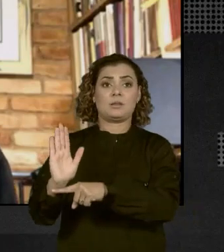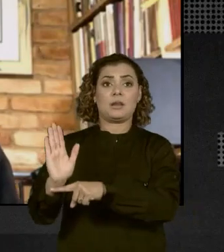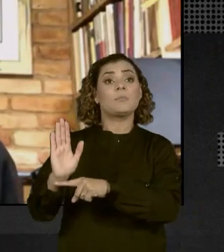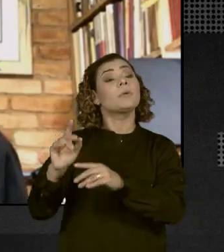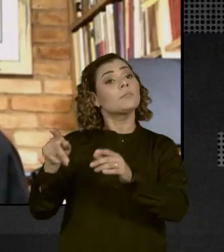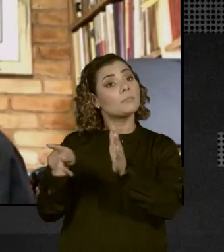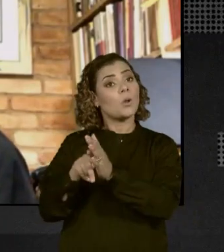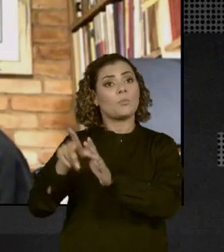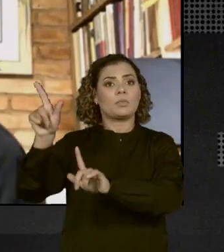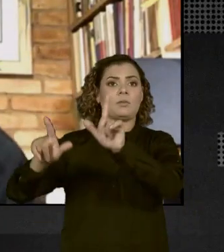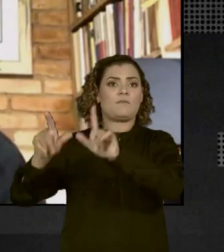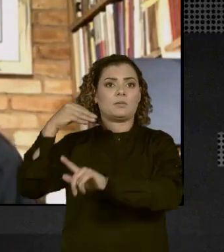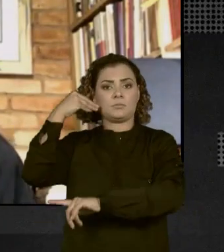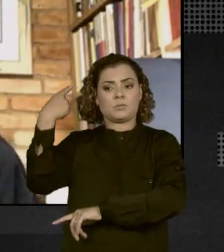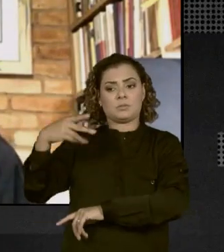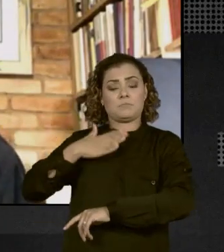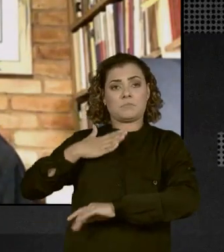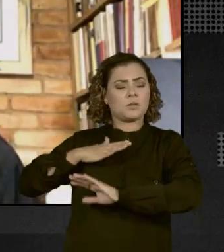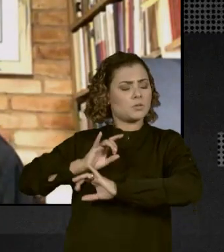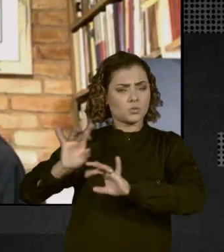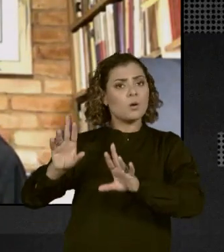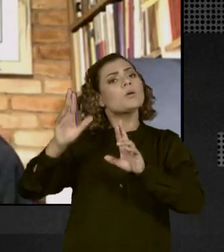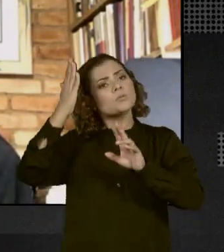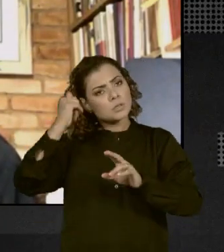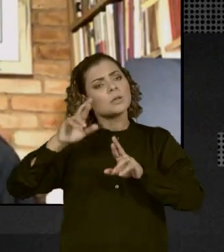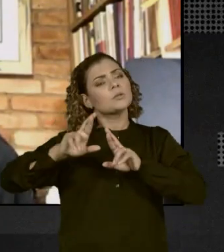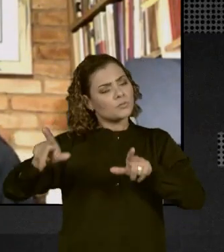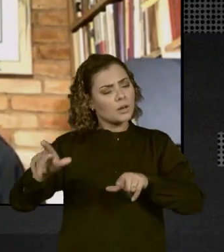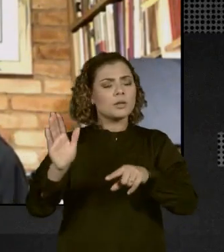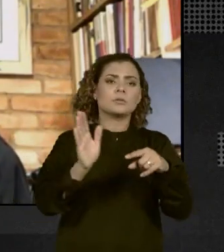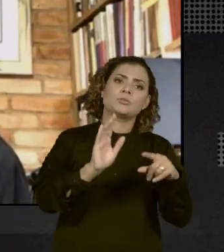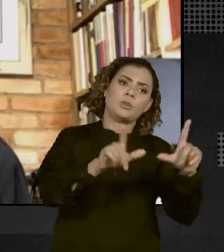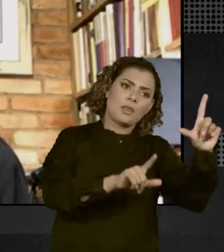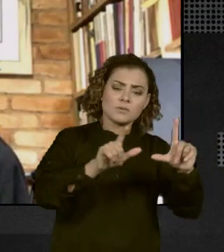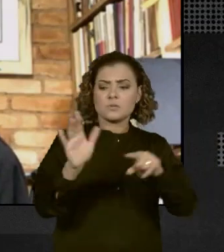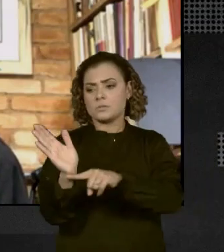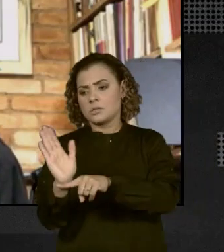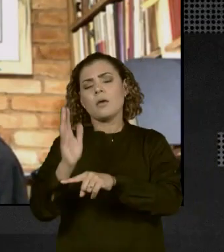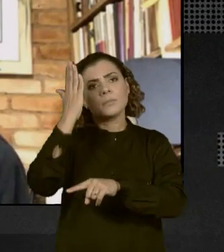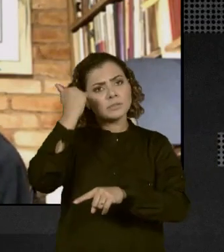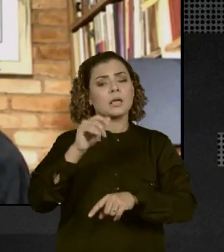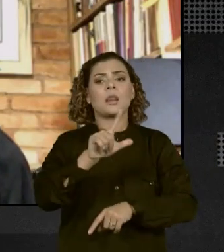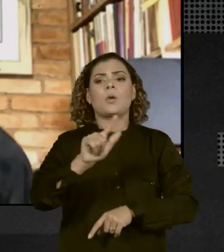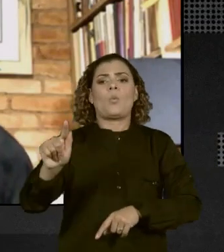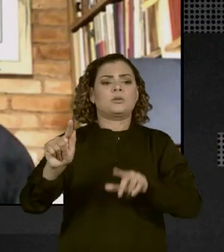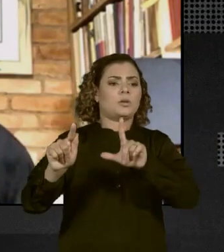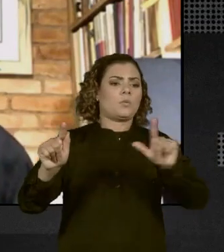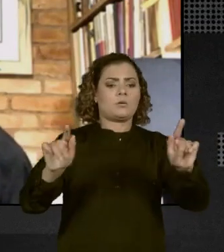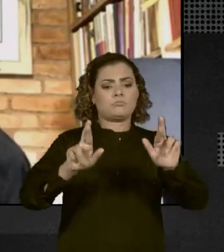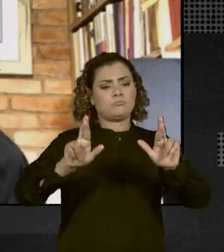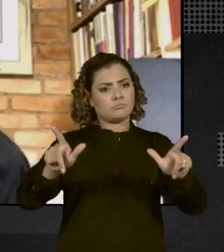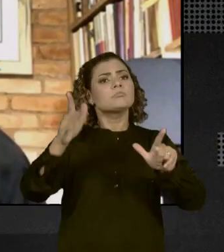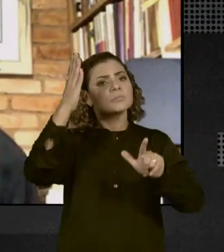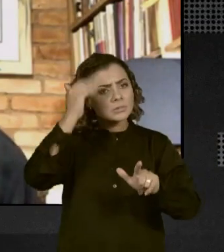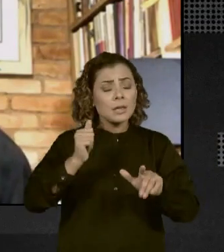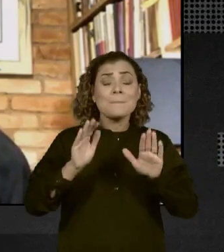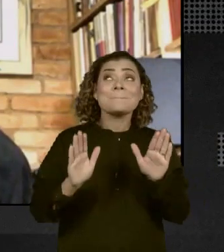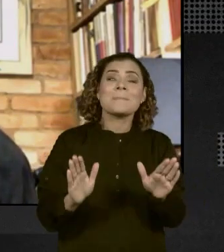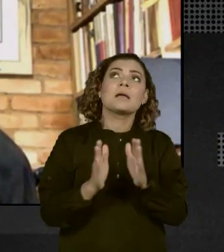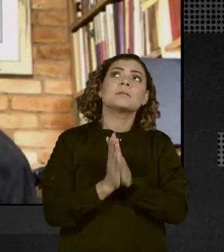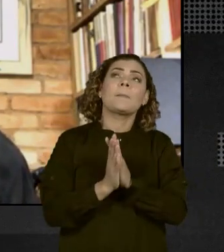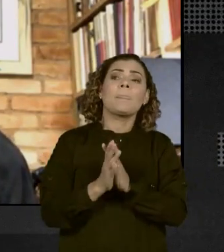Eu acho que eu tive a minha parte de lidar com câmeras, com diretor de fotografia, com toda a parafernália que envolve o